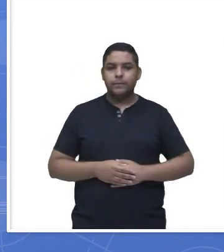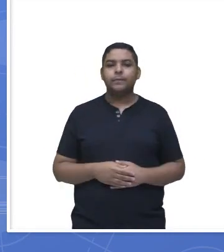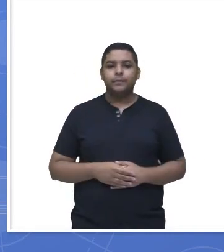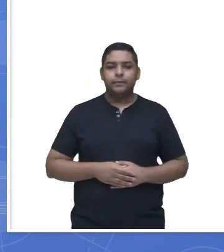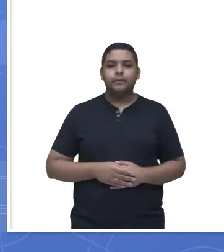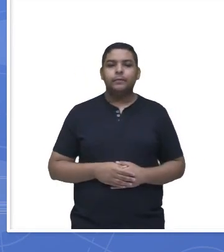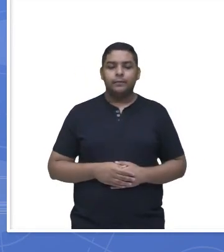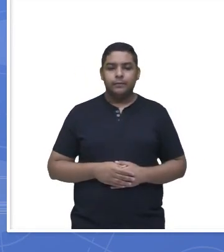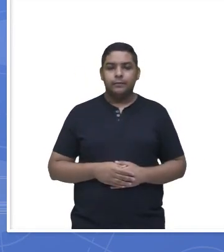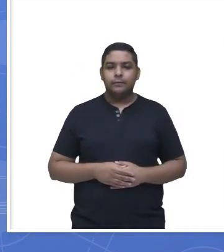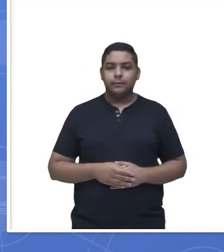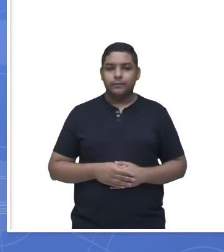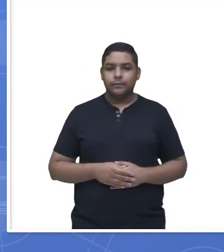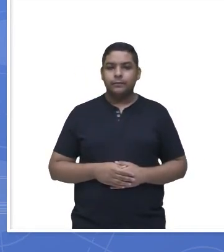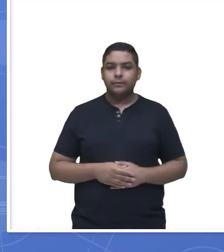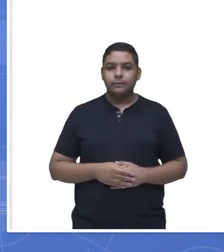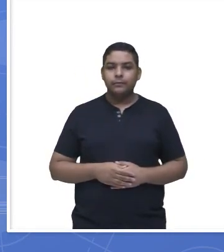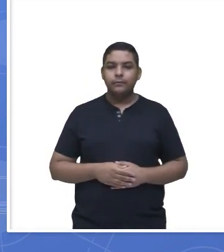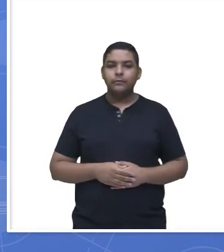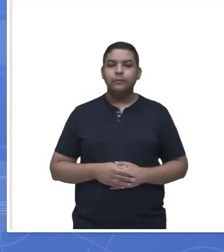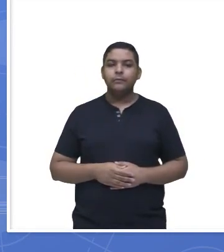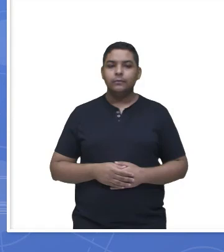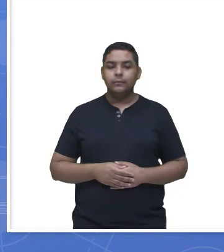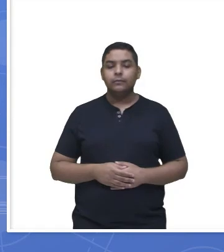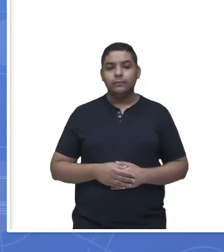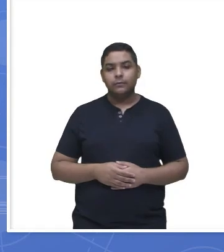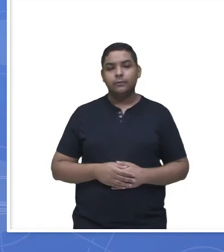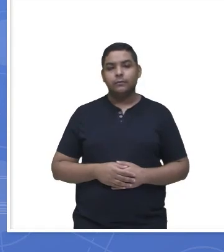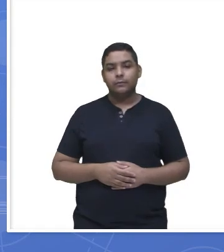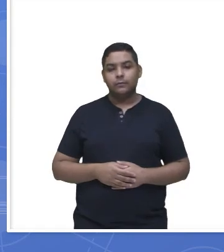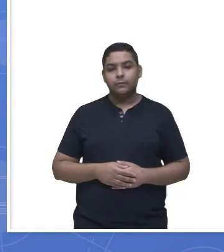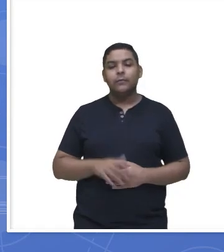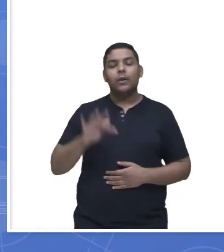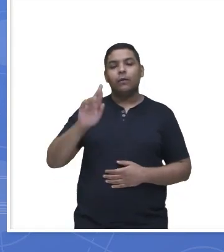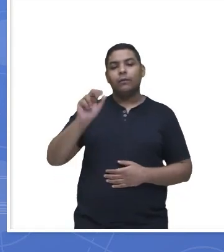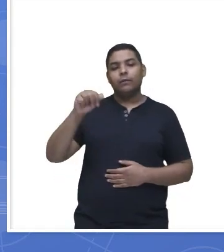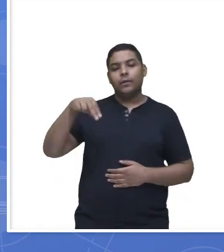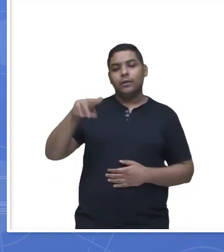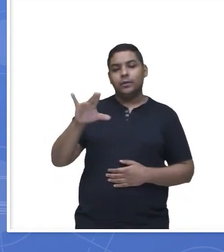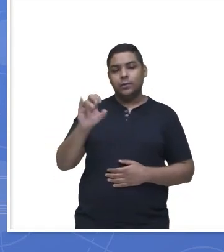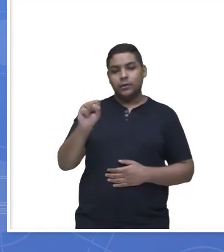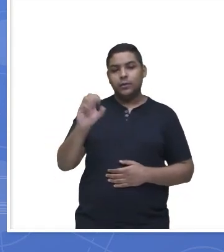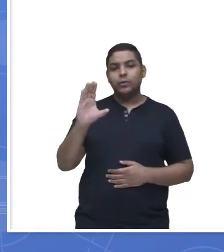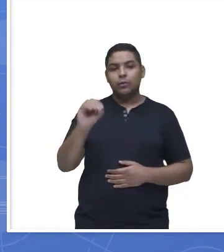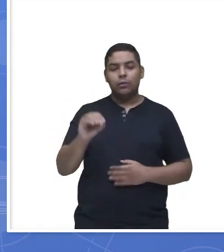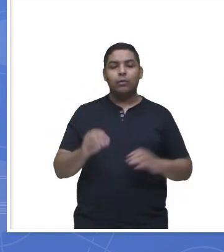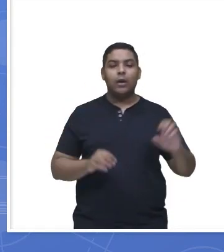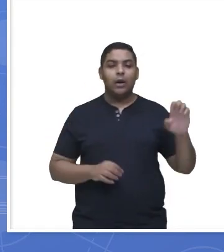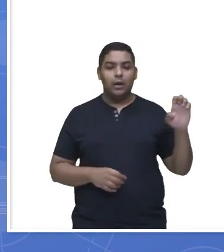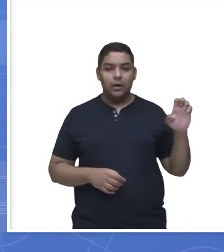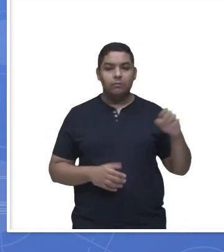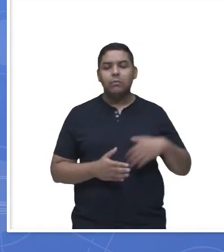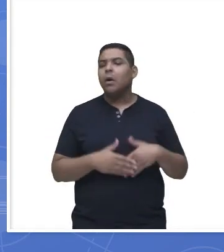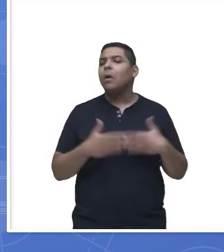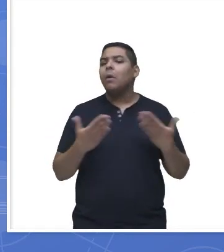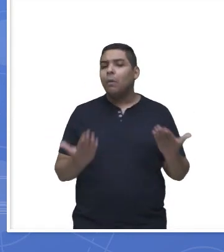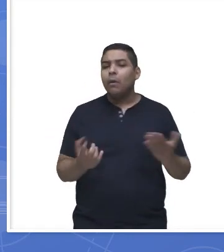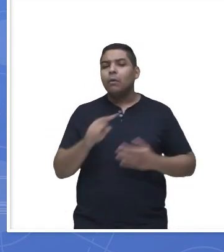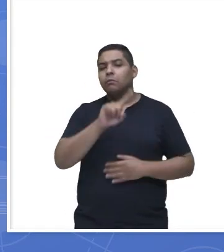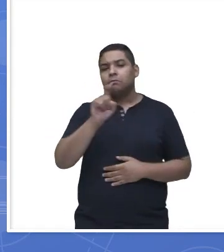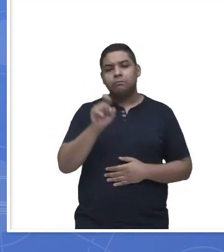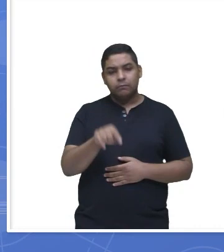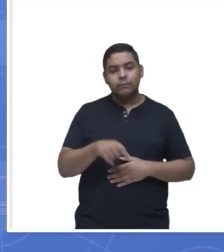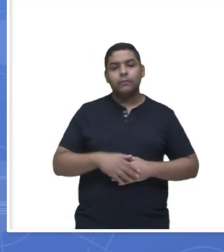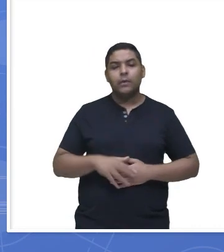que é a letra B, né? O Francisco disse que é a letra E. Então, qual será? né? Nós temos aqui